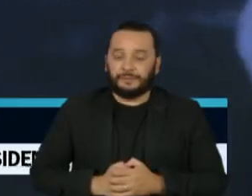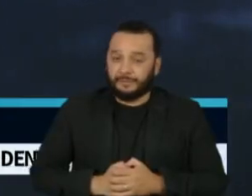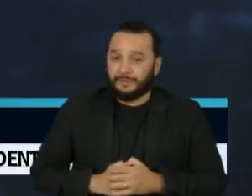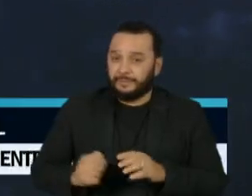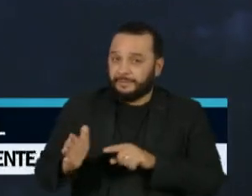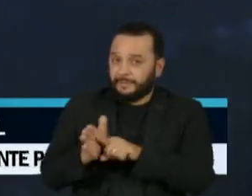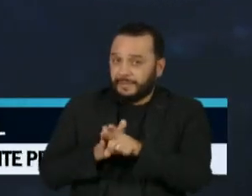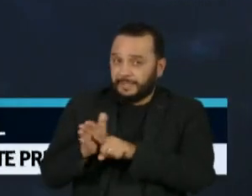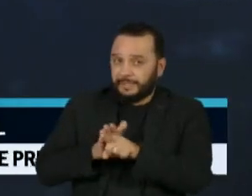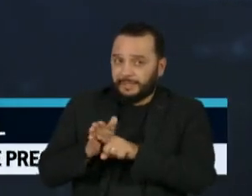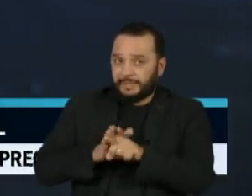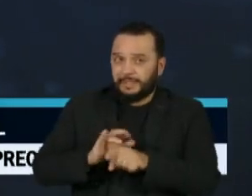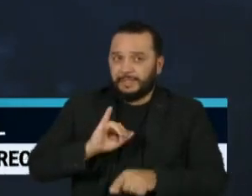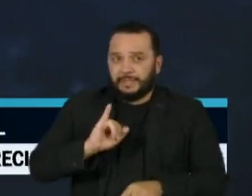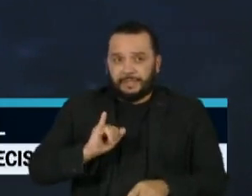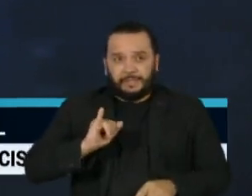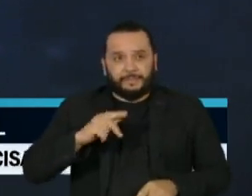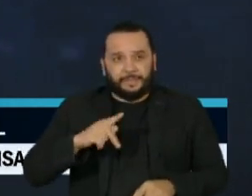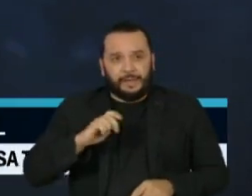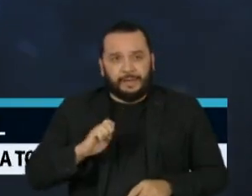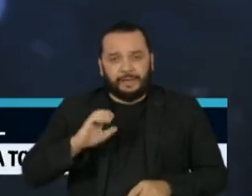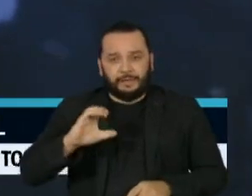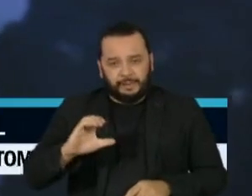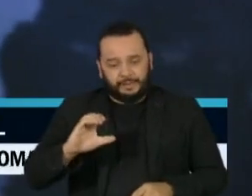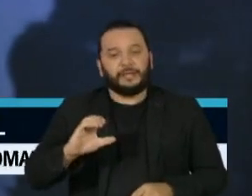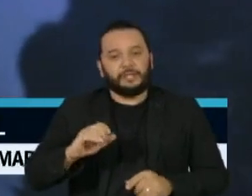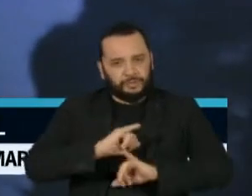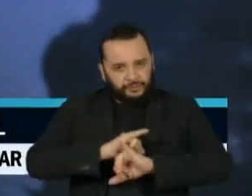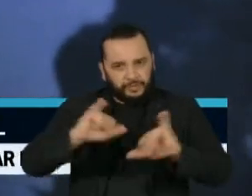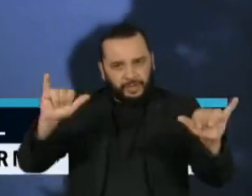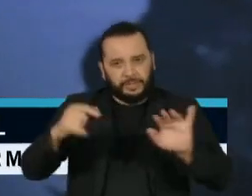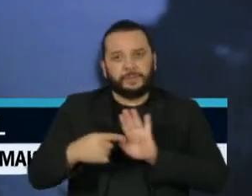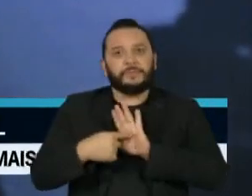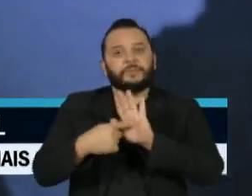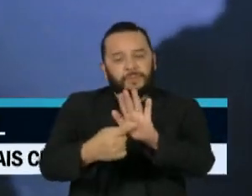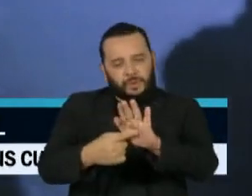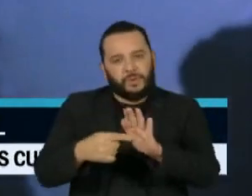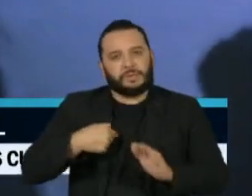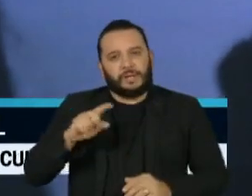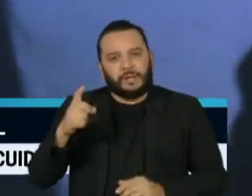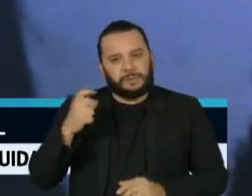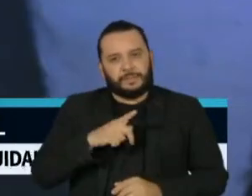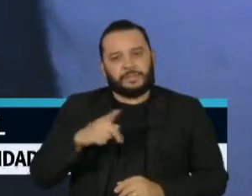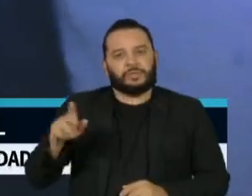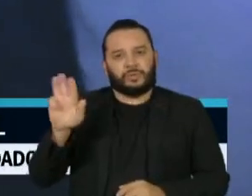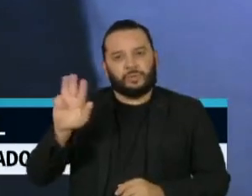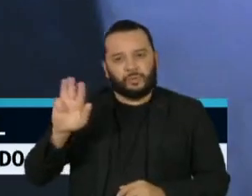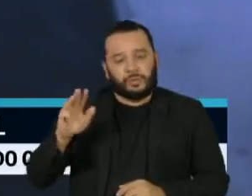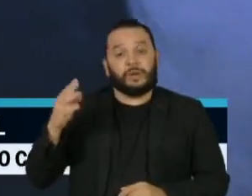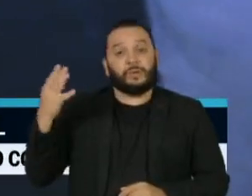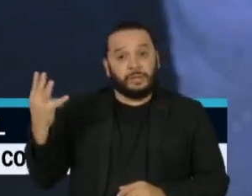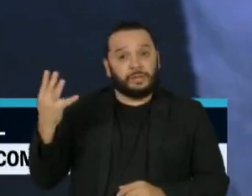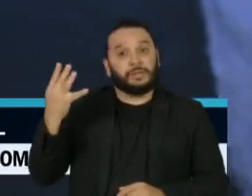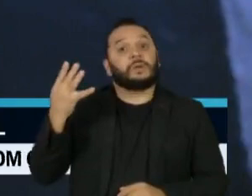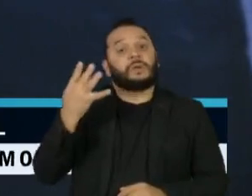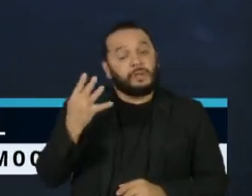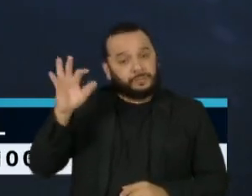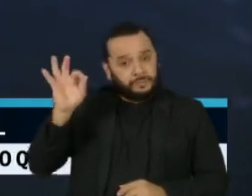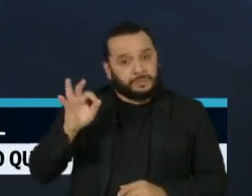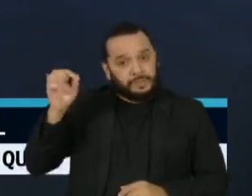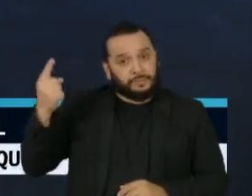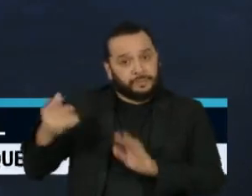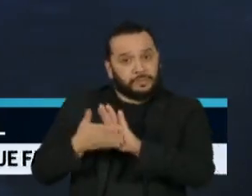pesquise pack divulgada há pouco mostra o ex-presidente Lula do PT com 44% das intenções de voto no primeiro turno